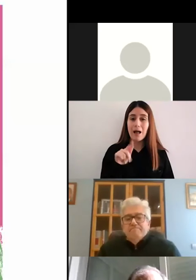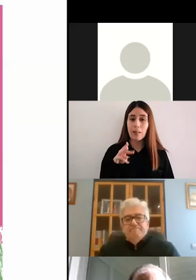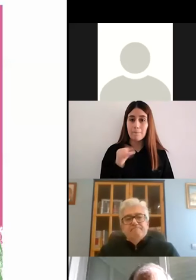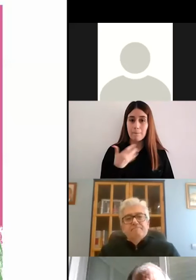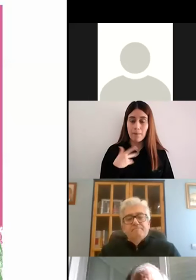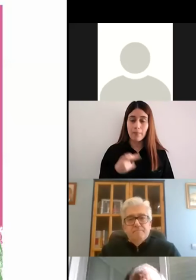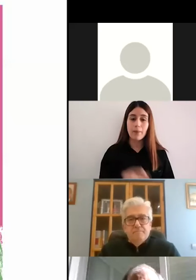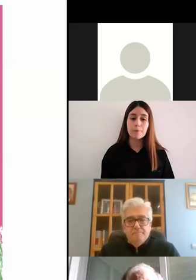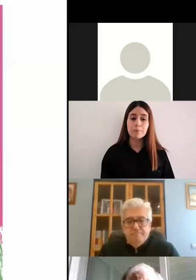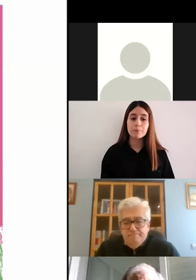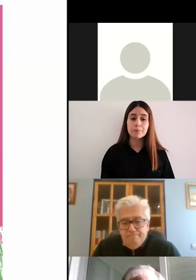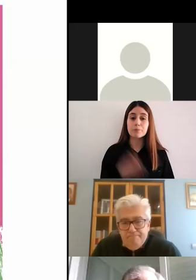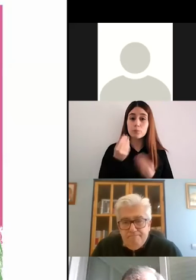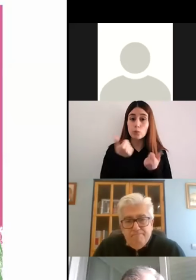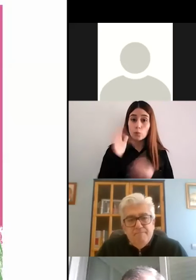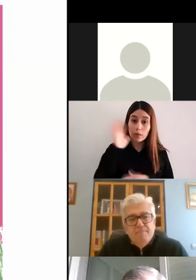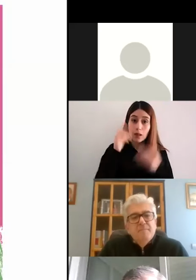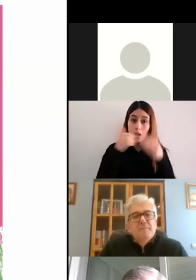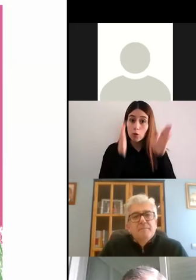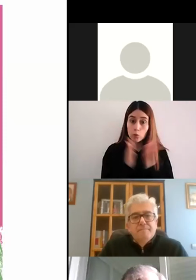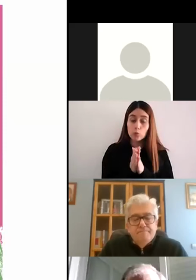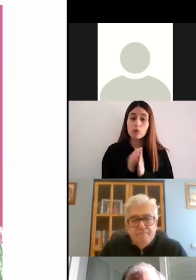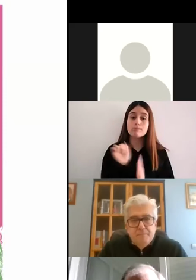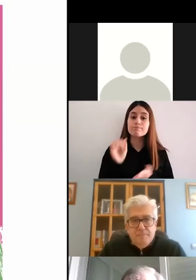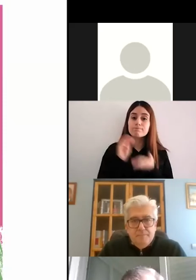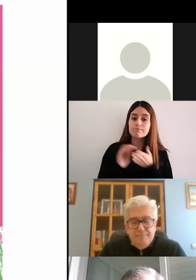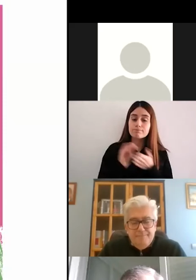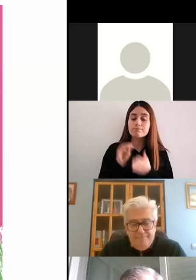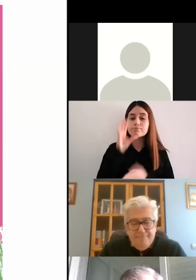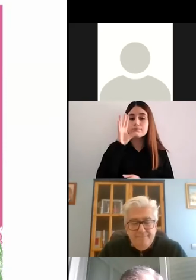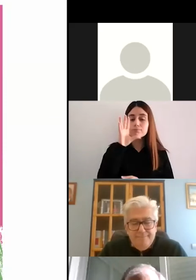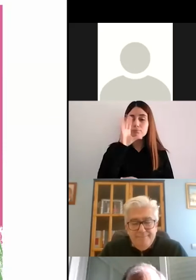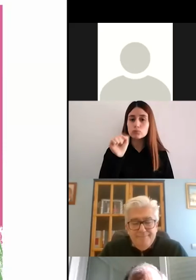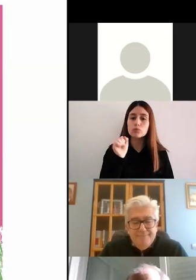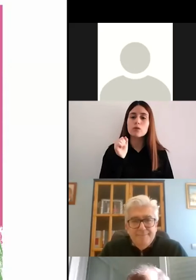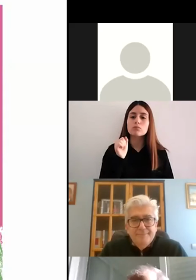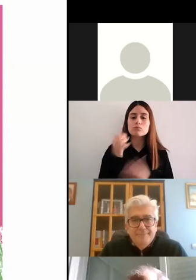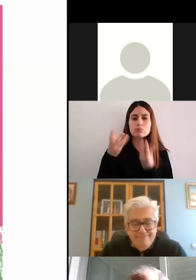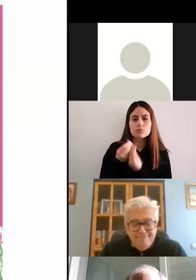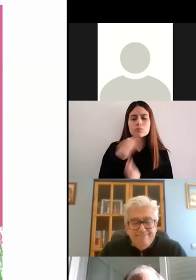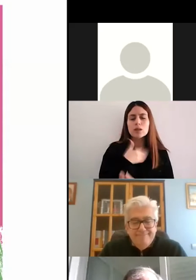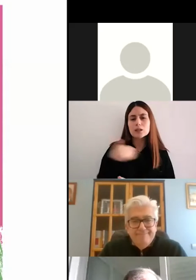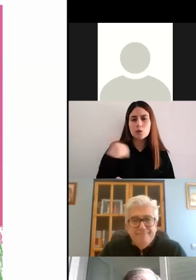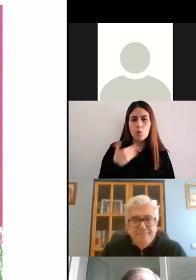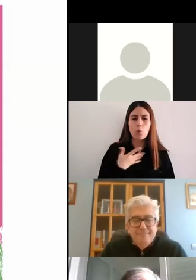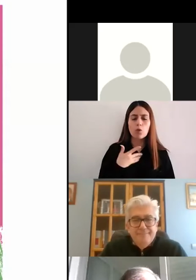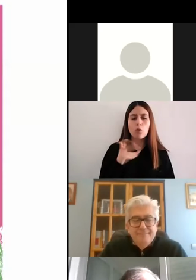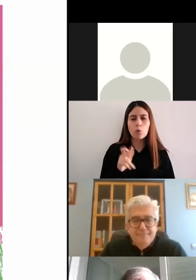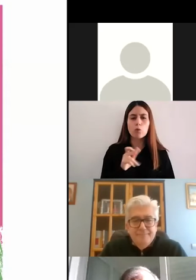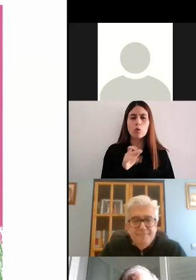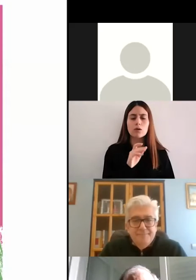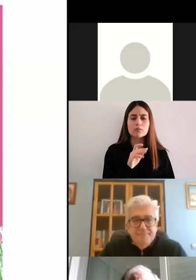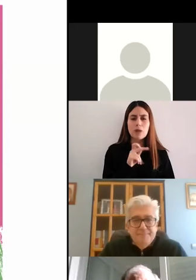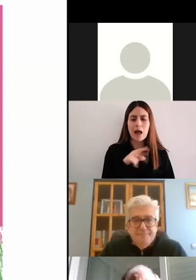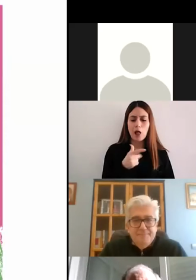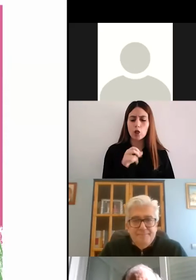Muito boa tarde a todos. Sr. Secretário de Estado Adjunto e da Saúde, Dr. António Salles, muito obrigado por se ter